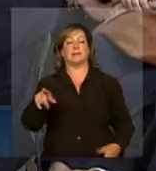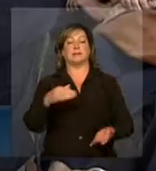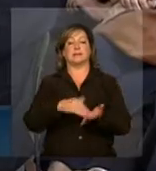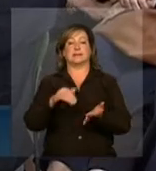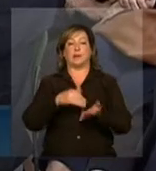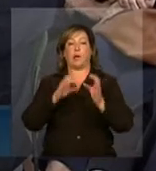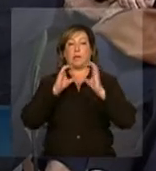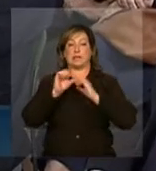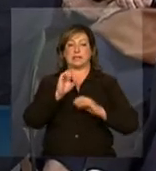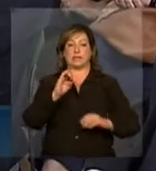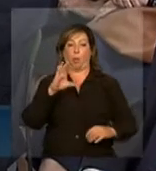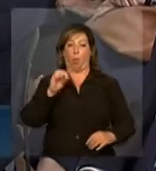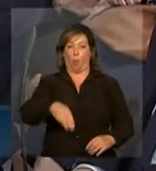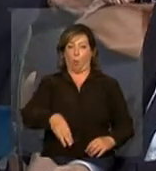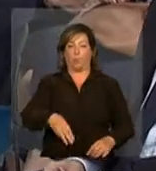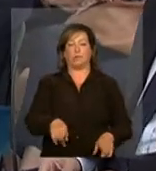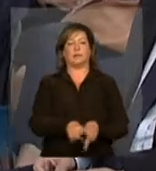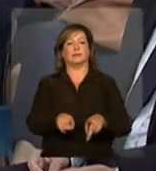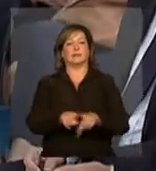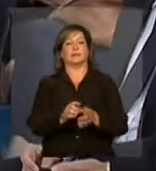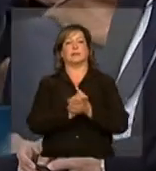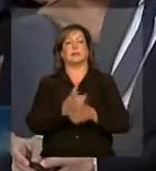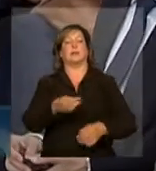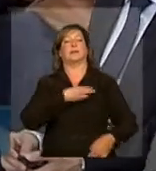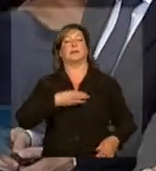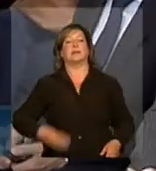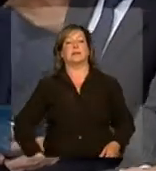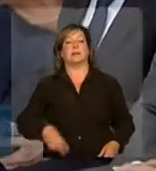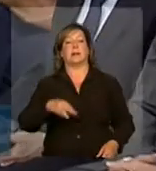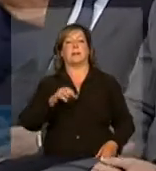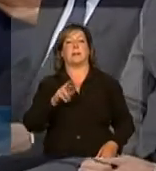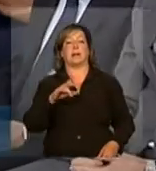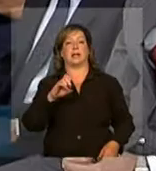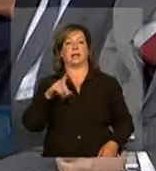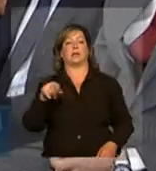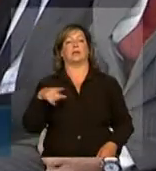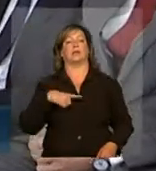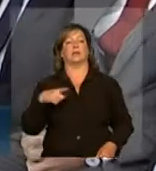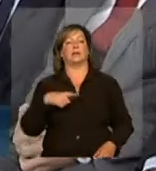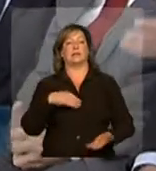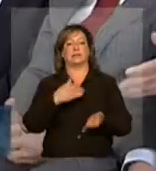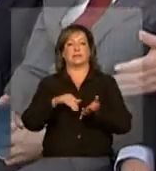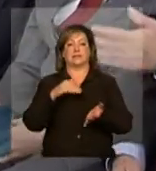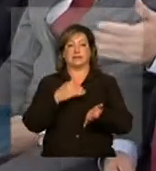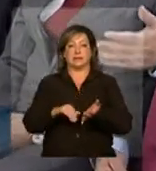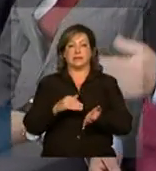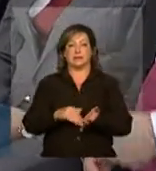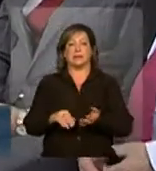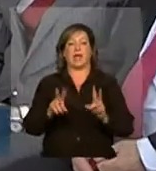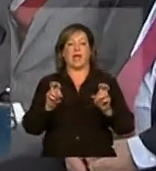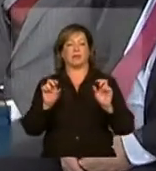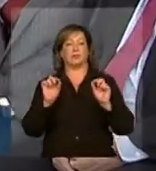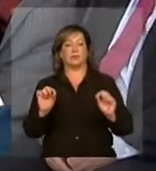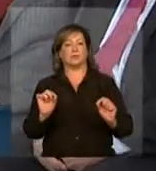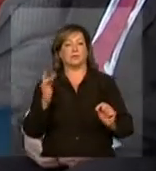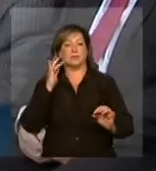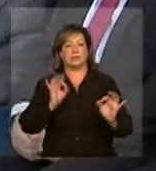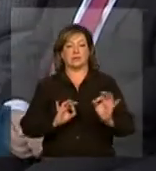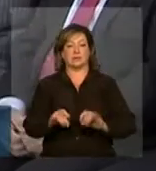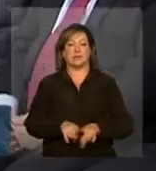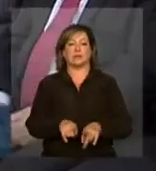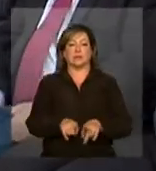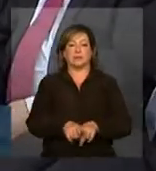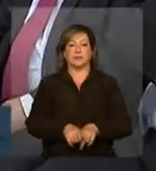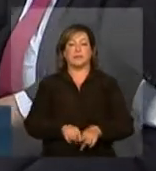Secretaria de Comunicação Social, ministro Marcelo Neri, interino da Secretaria de Assuntos Estratégicos, ministra